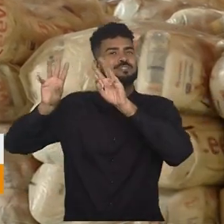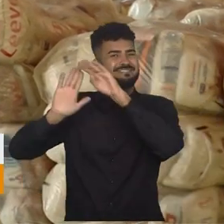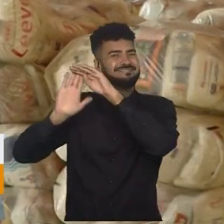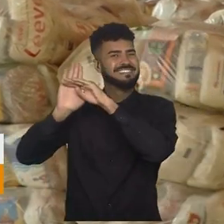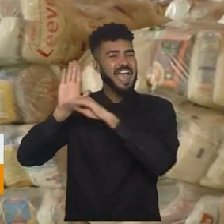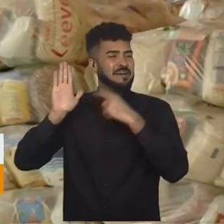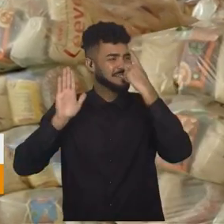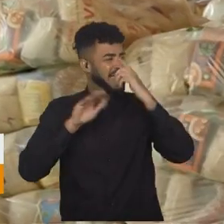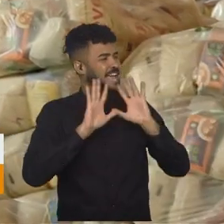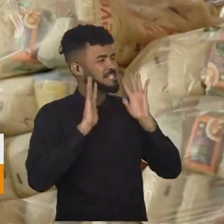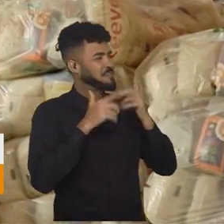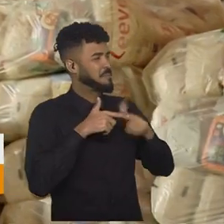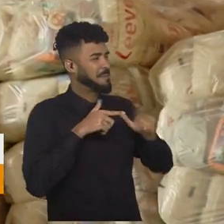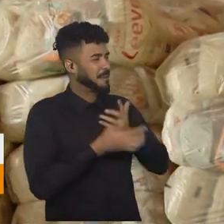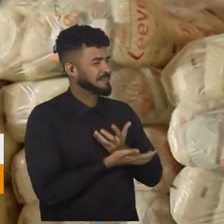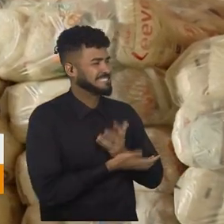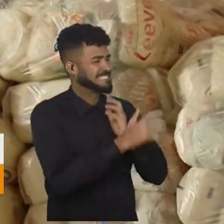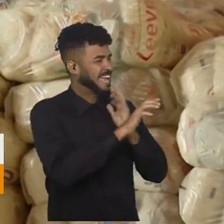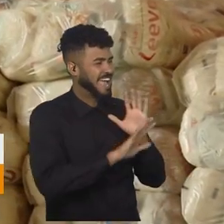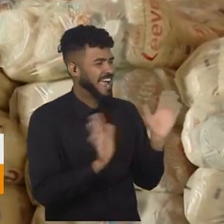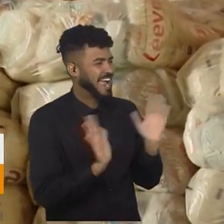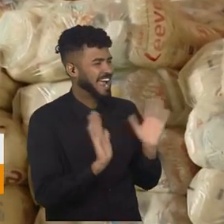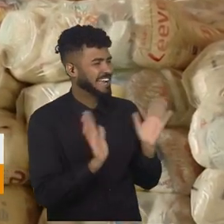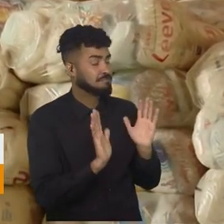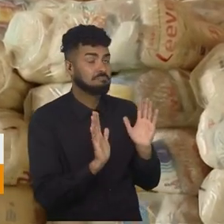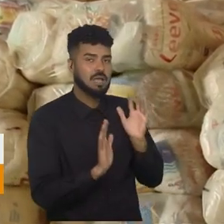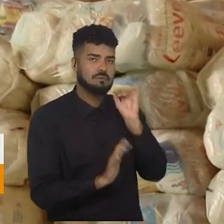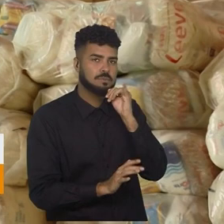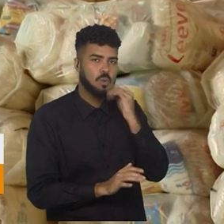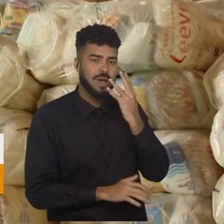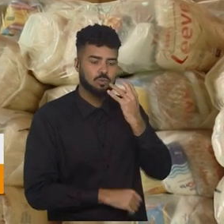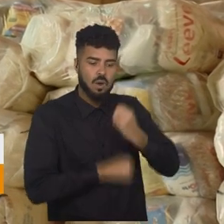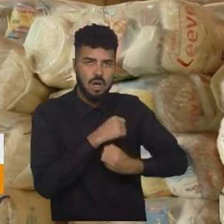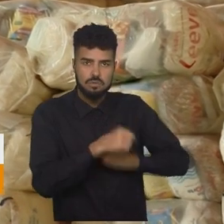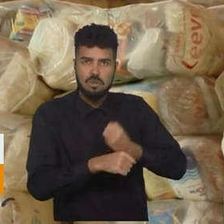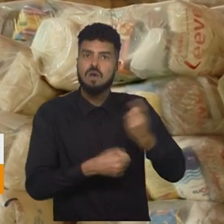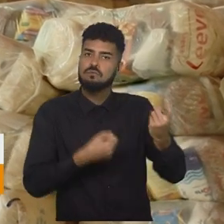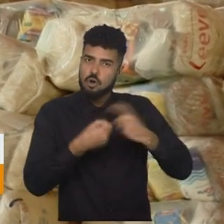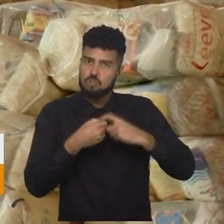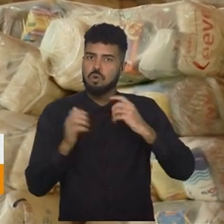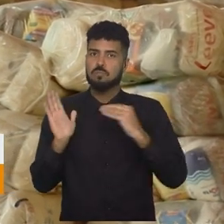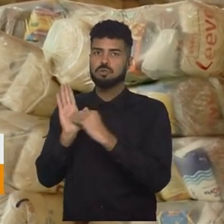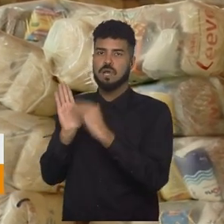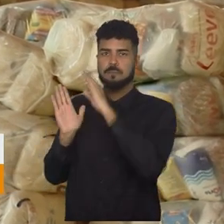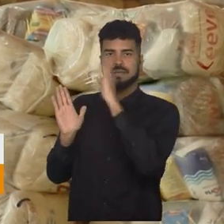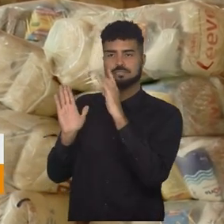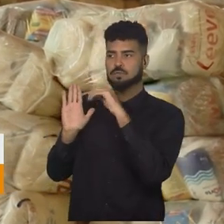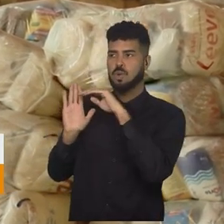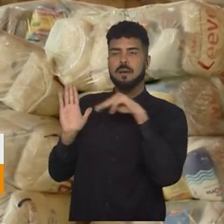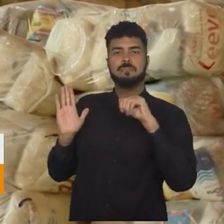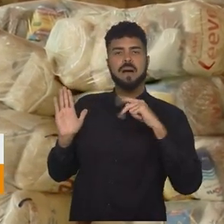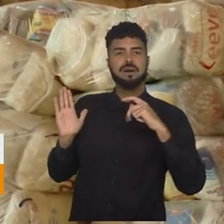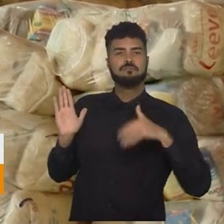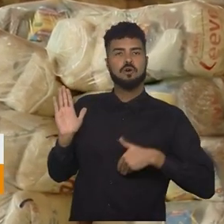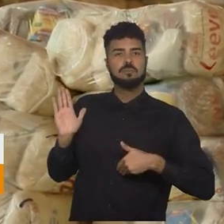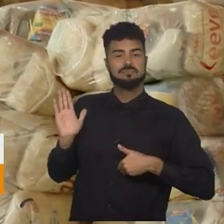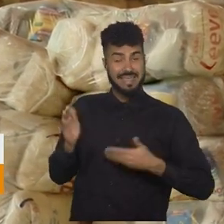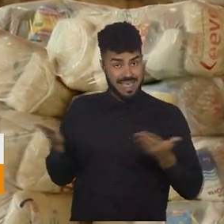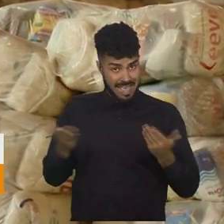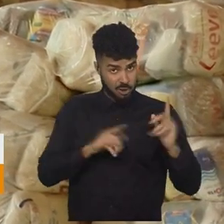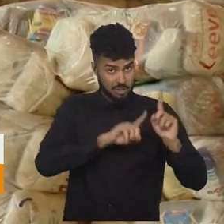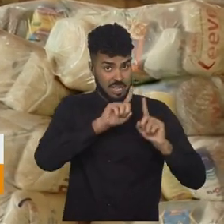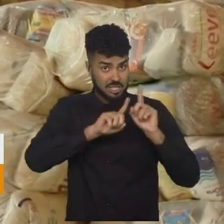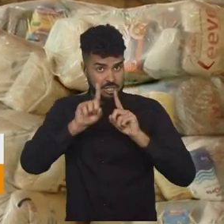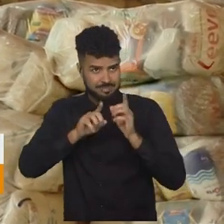estava resolvido. Mas, infelizmente, 4 anos depois, voltamos a fazer parte do mapa da fome. E, atualmente, segundo as